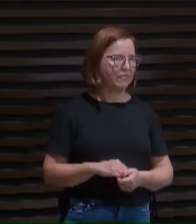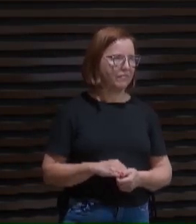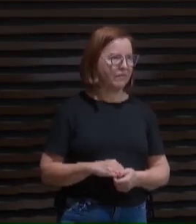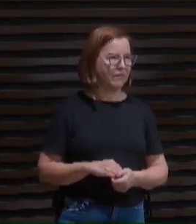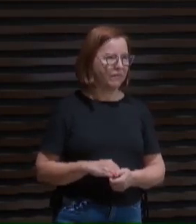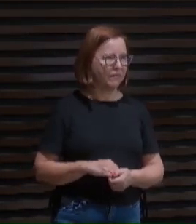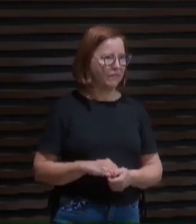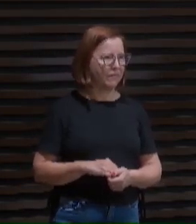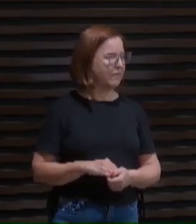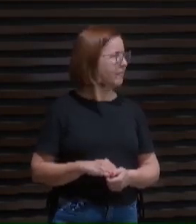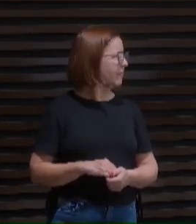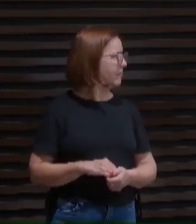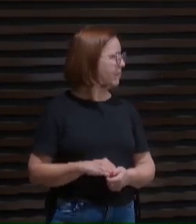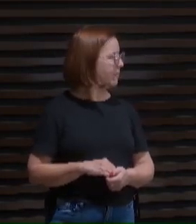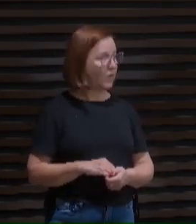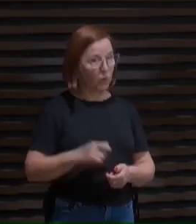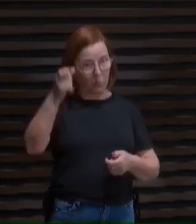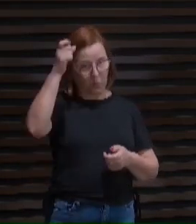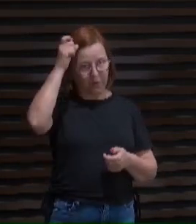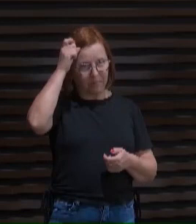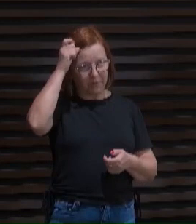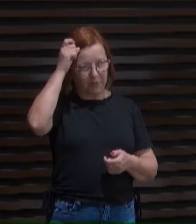O inimigo trabalha na nossa mente.